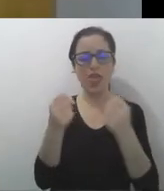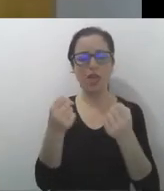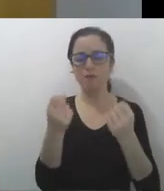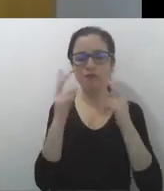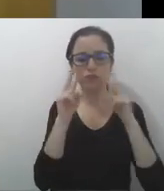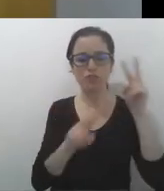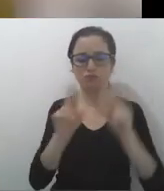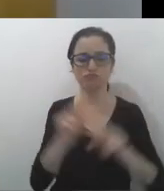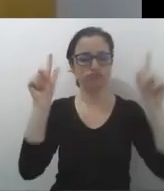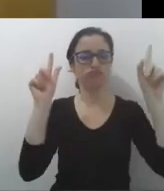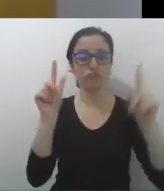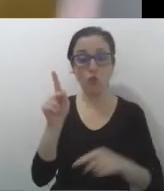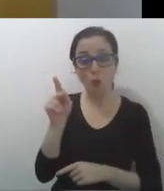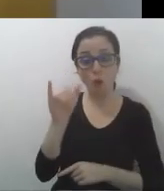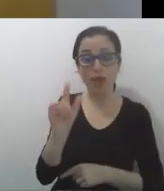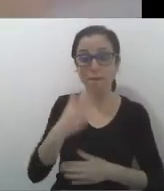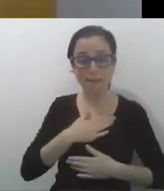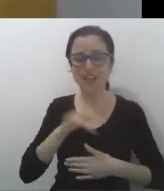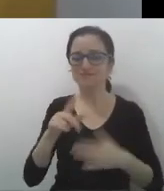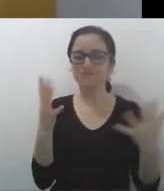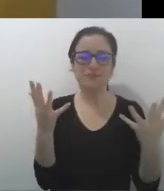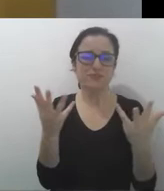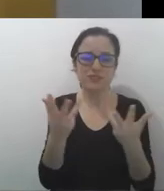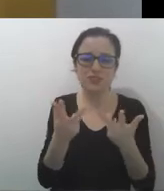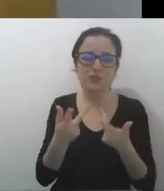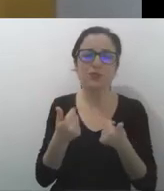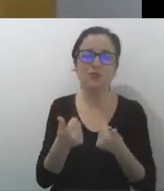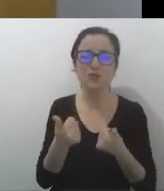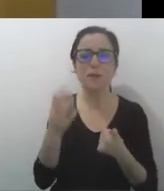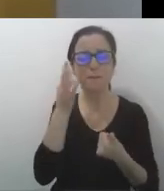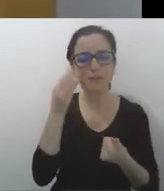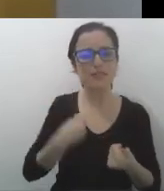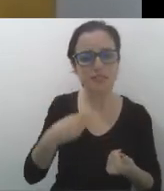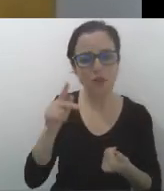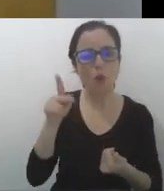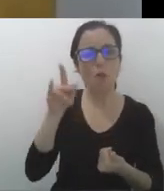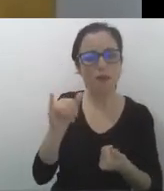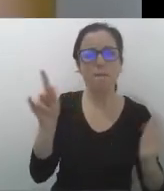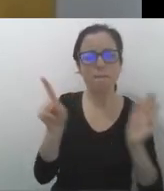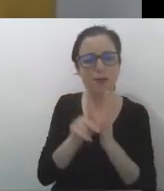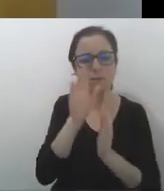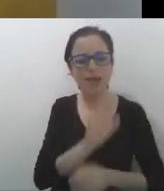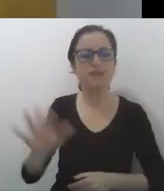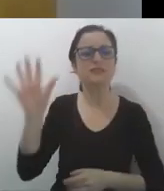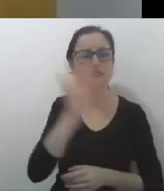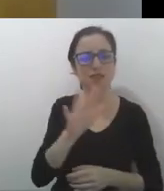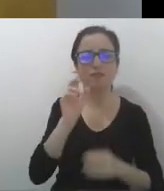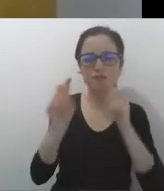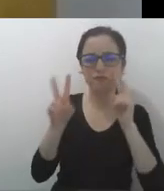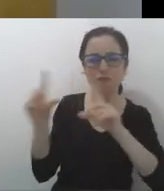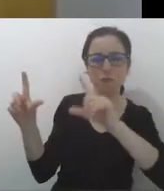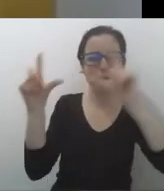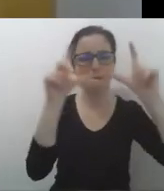essa visualidade, mas que a Kombi, para mim, é incrível. E a presença da Kombi nas cidades brasileiras, quando a gente pega